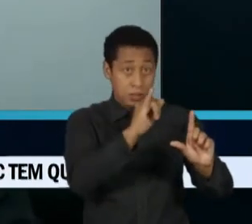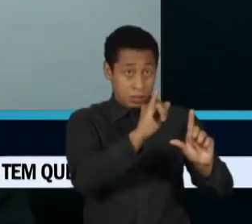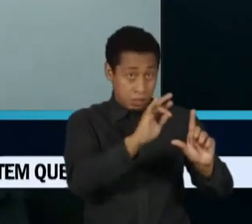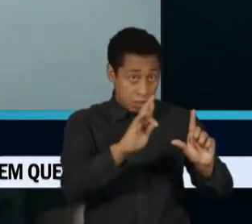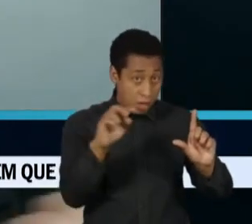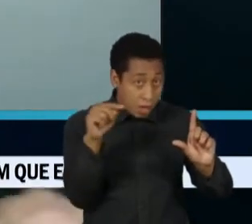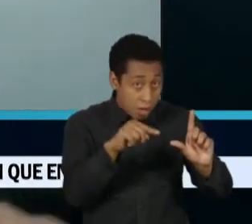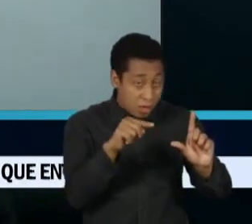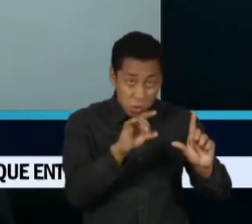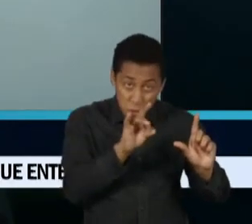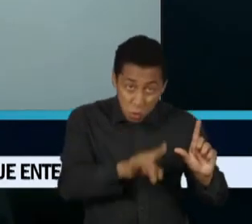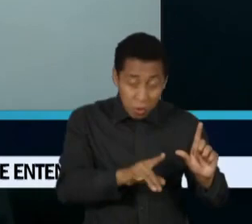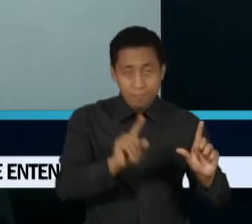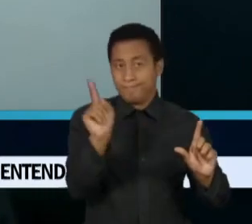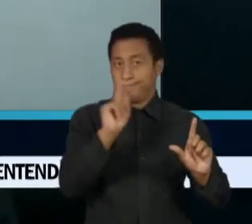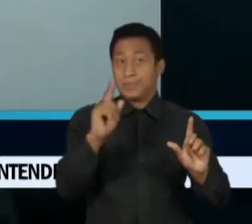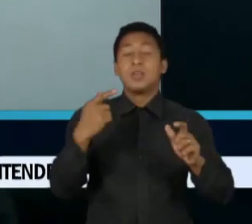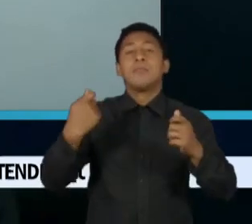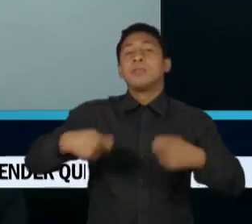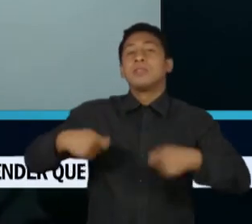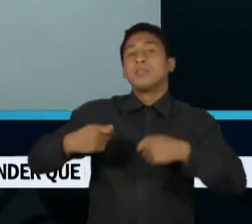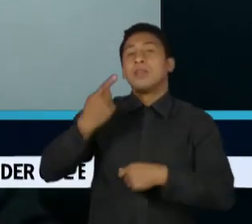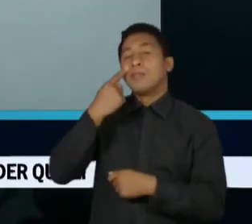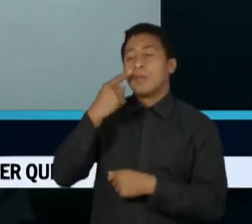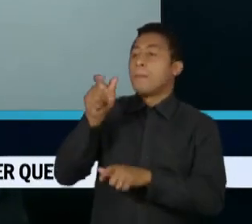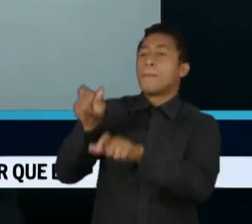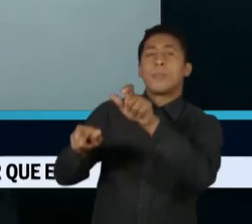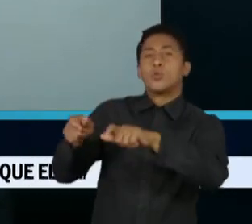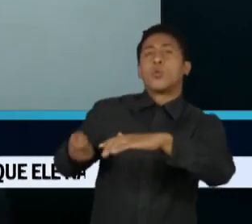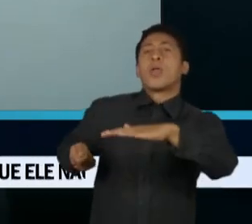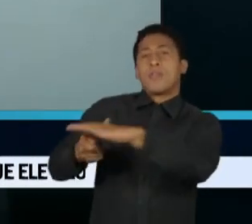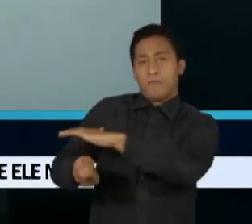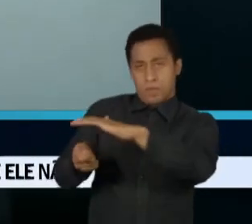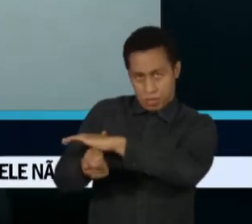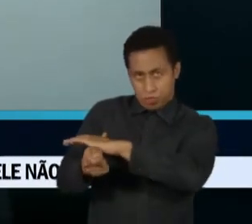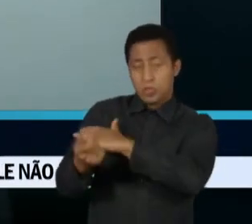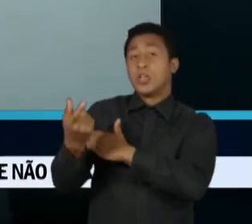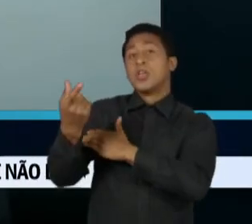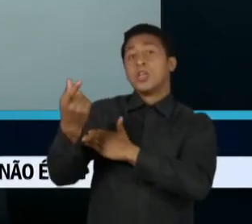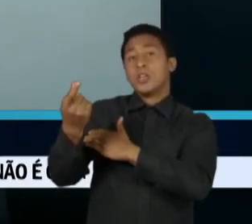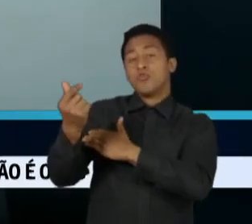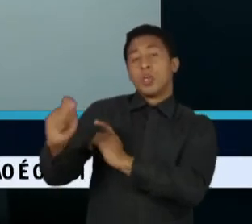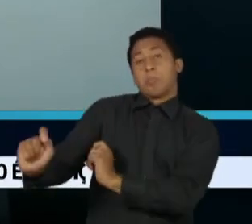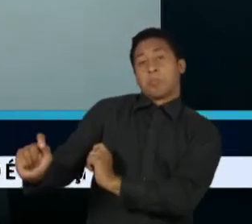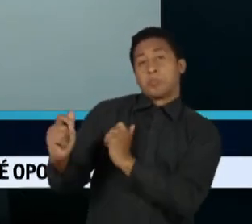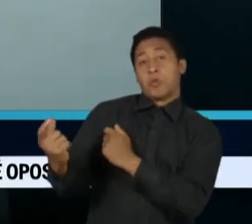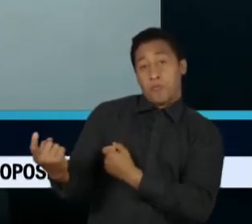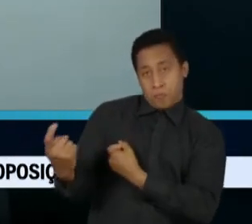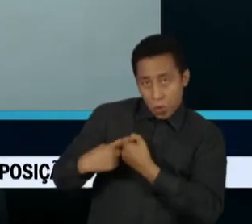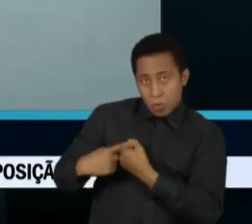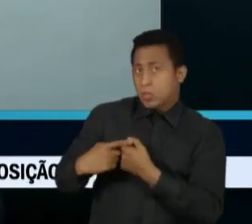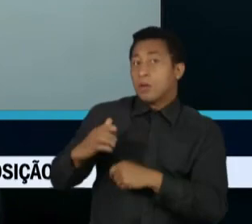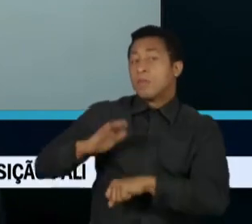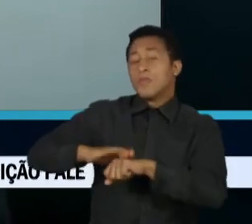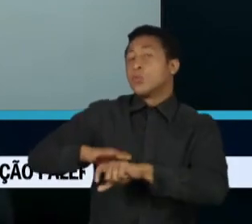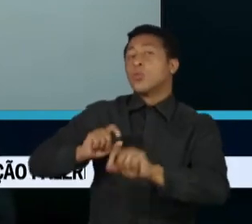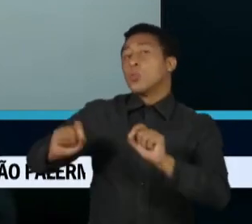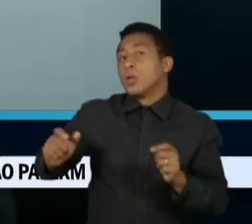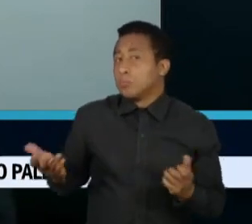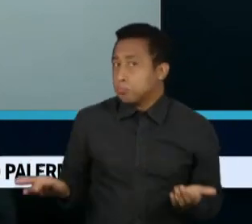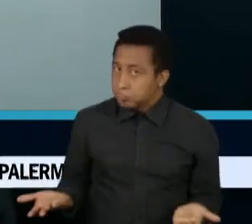com a tributação de lucros e dividendos, né? Você tem que fechar as brechas com relação à